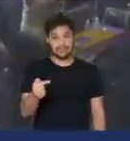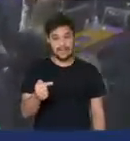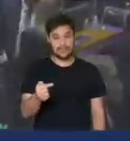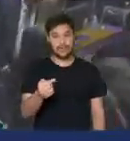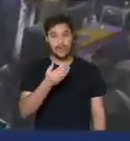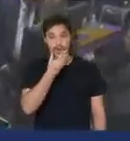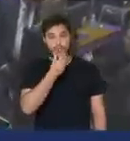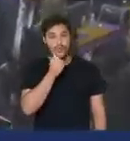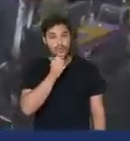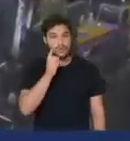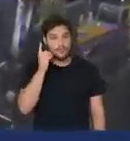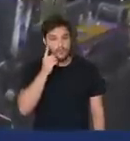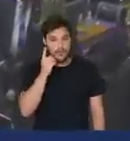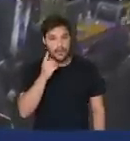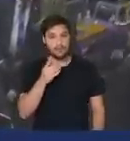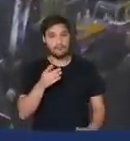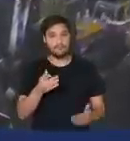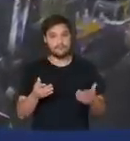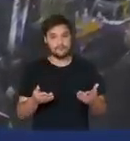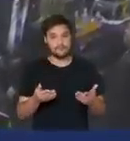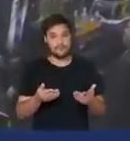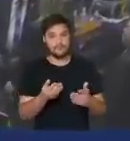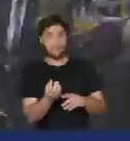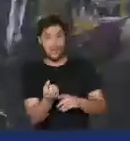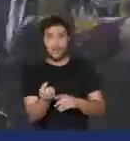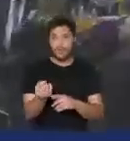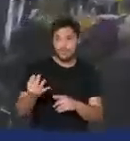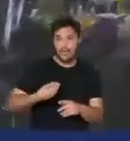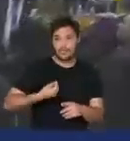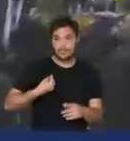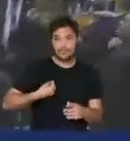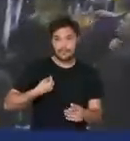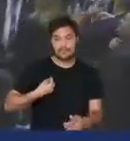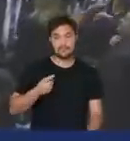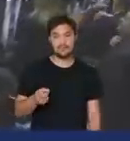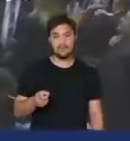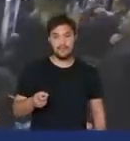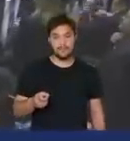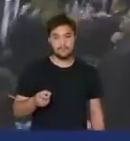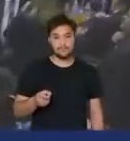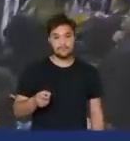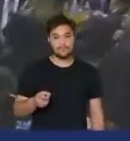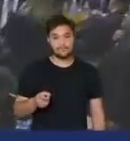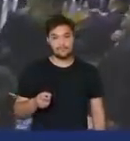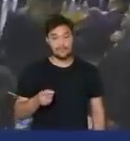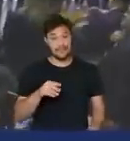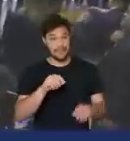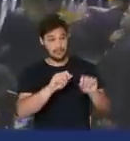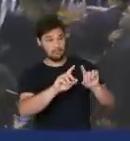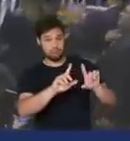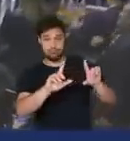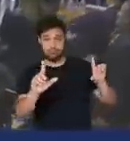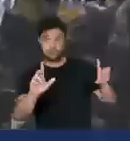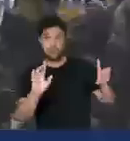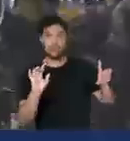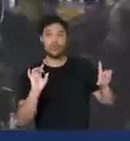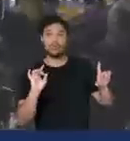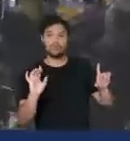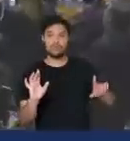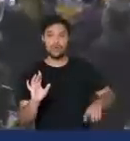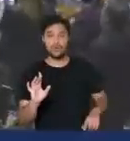467 deputados e deputadas na hora, esse era o quórum de presença que apareceu no painel, apenas